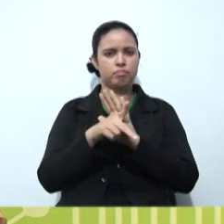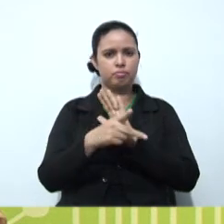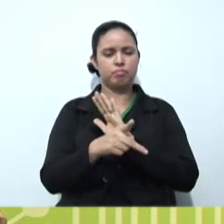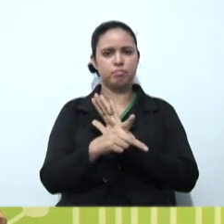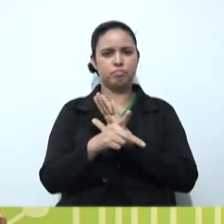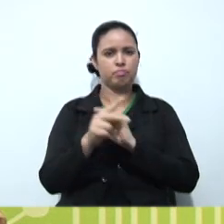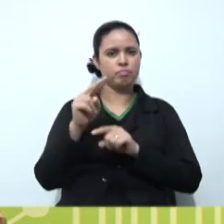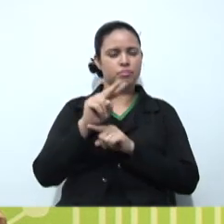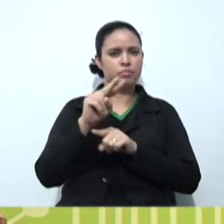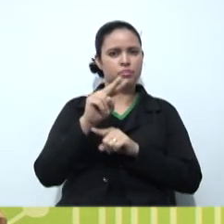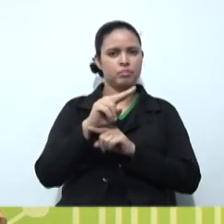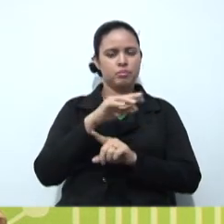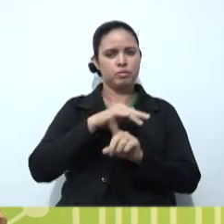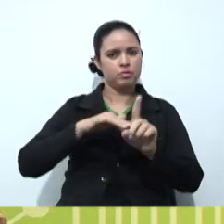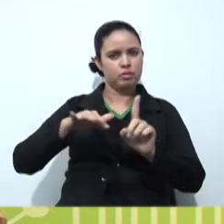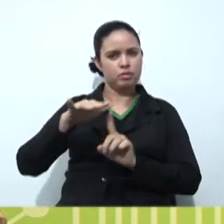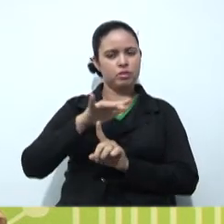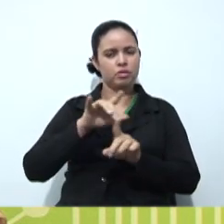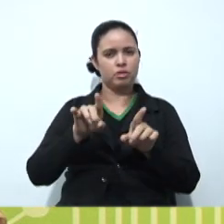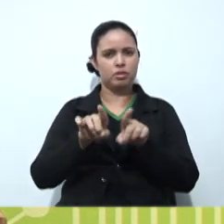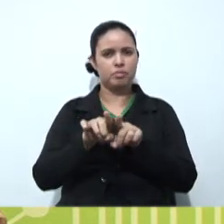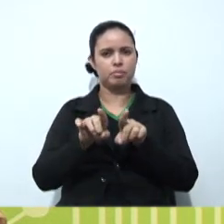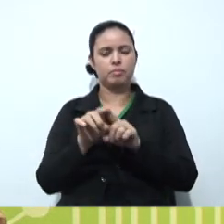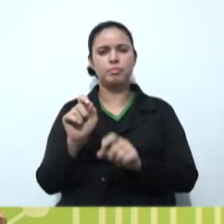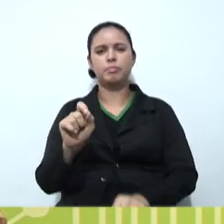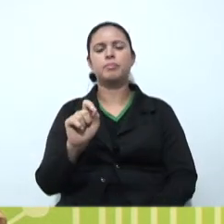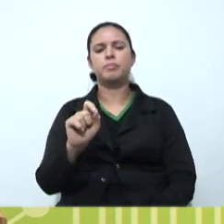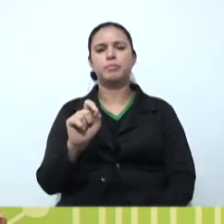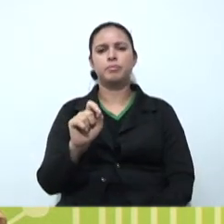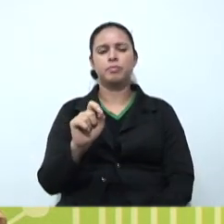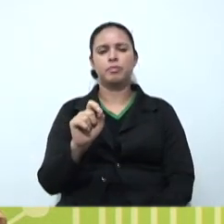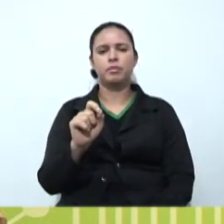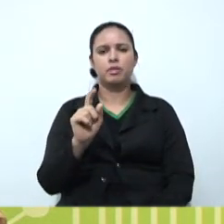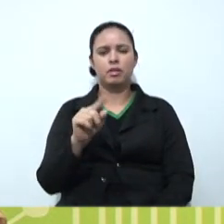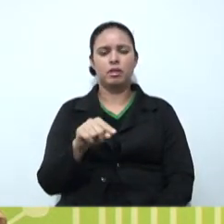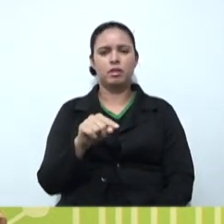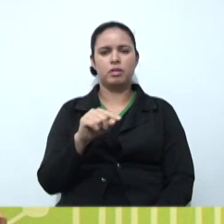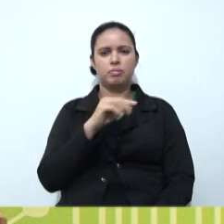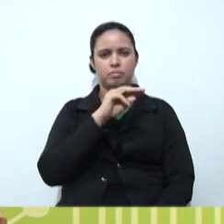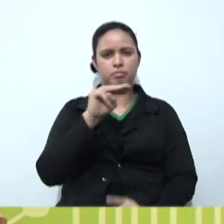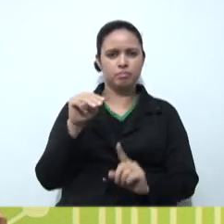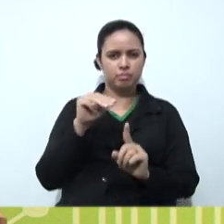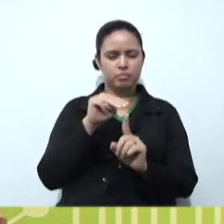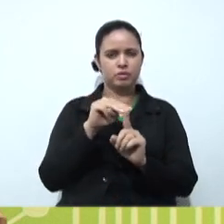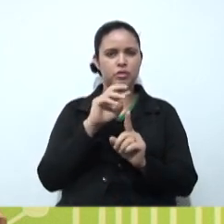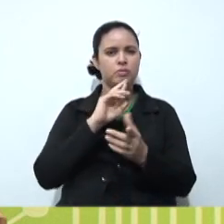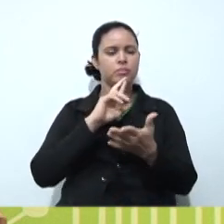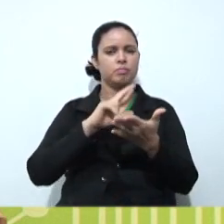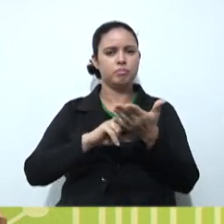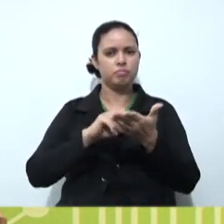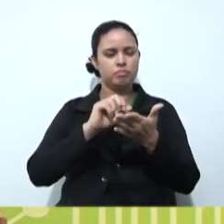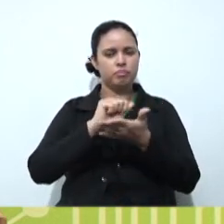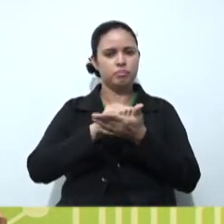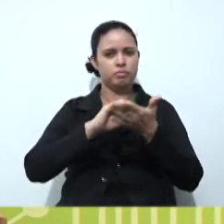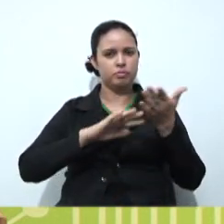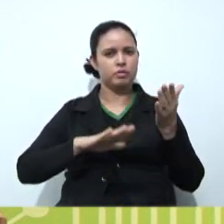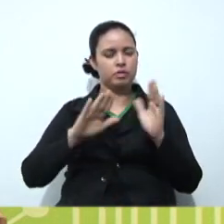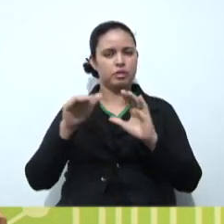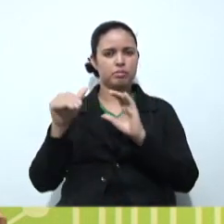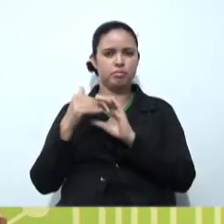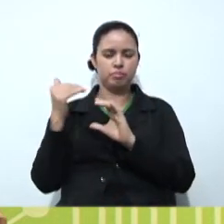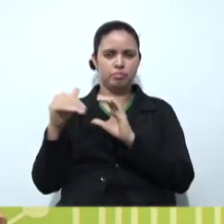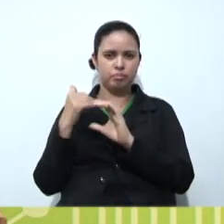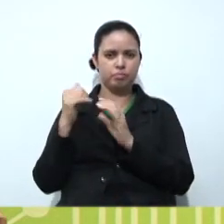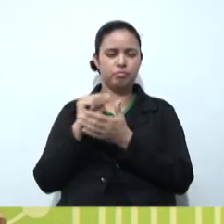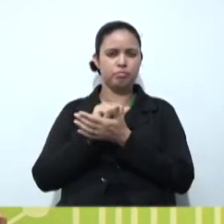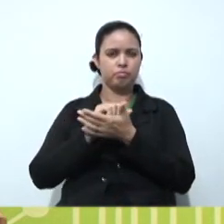preservação ambiental e também deixamos para vocês aí essa missão de resolver as questões. Nós já recebemos no chat aqui